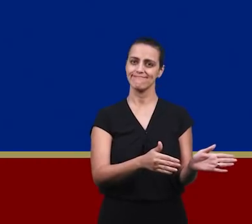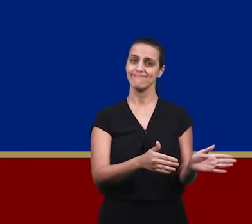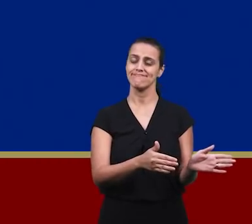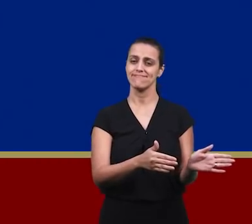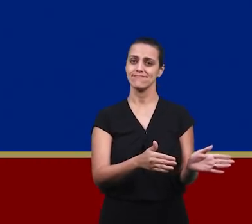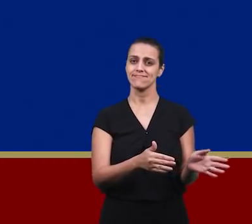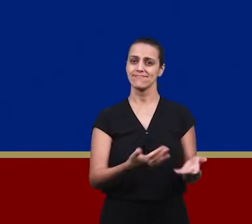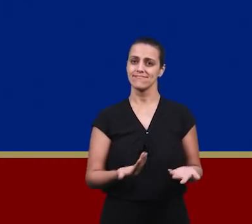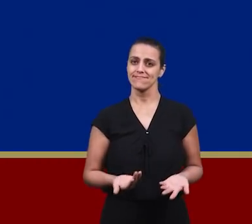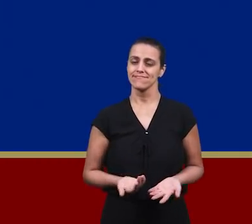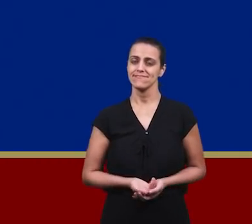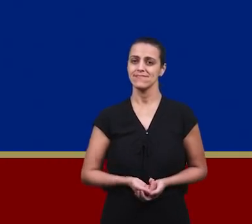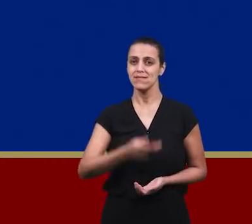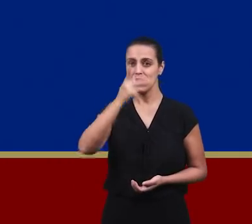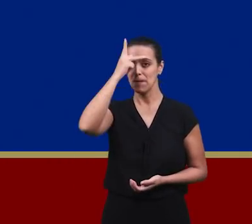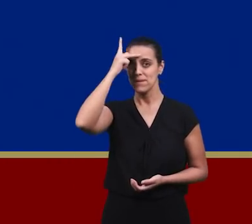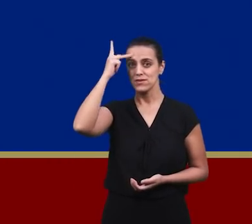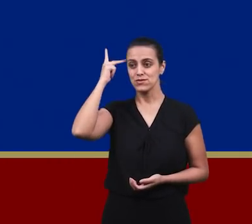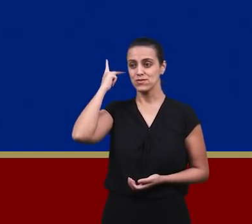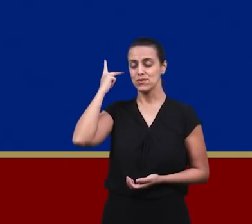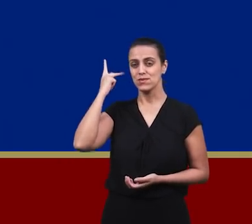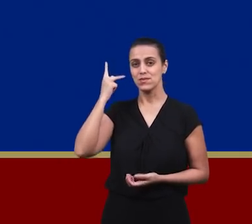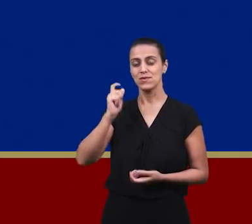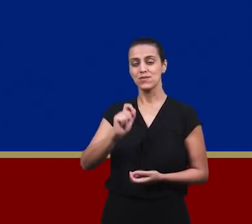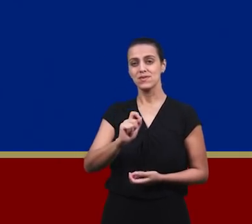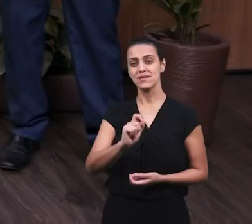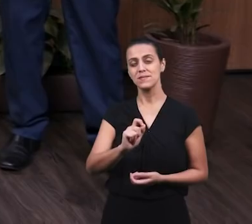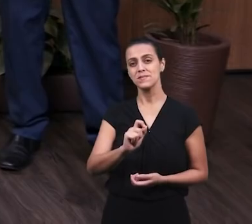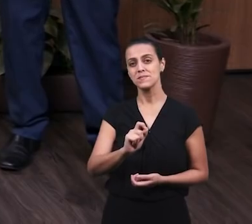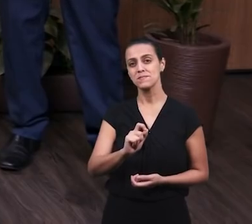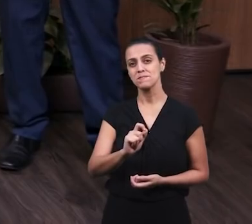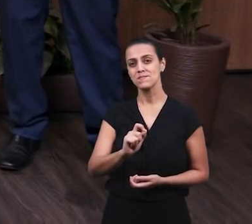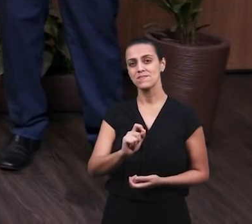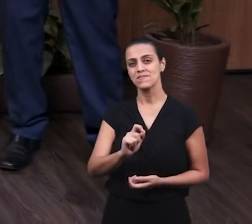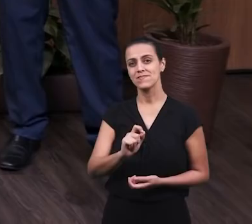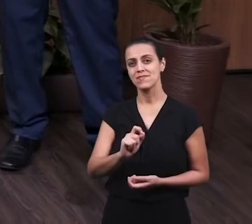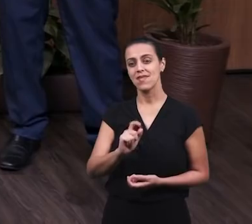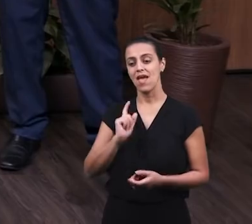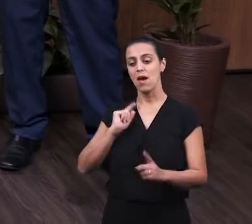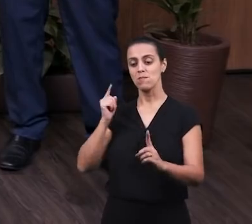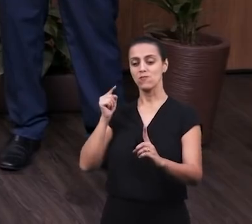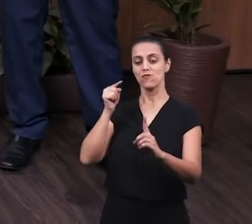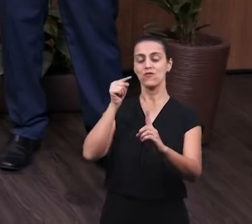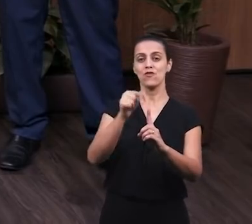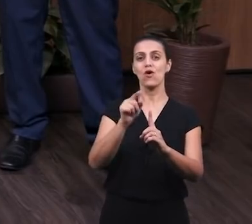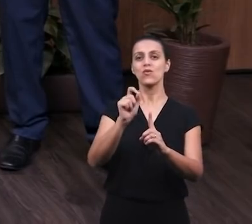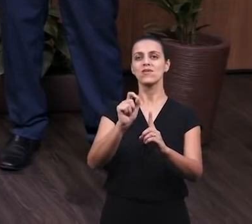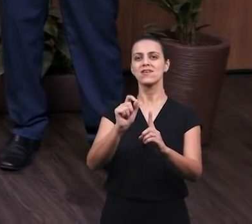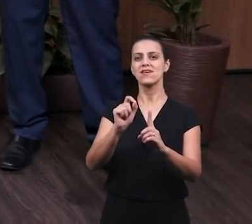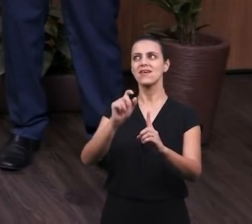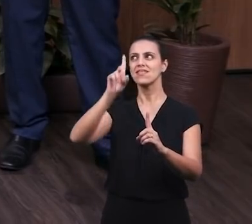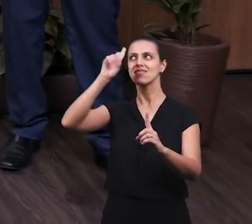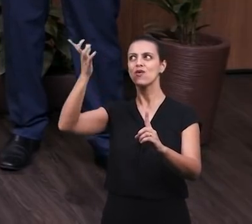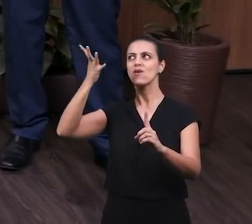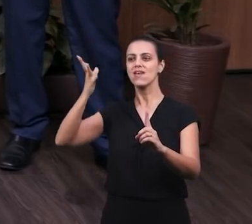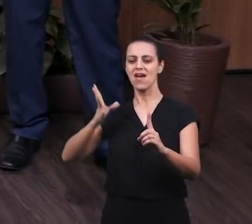homem, portanto, amados, é alvo do ato de Deus em